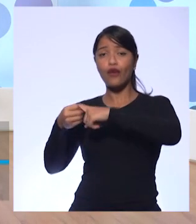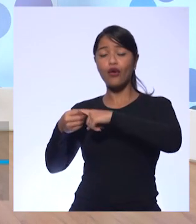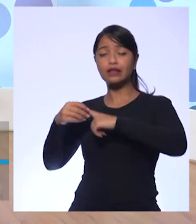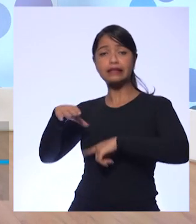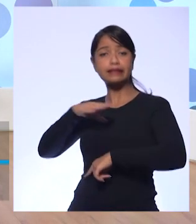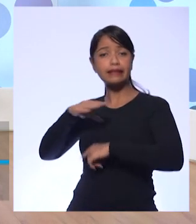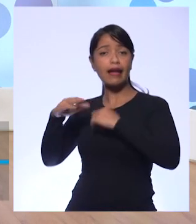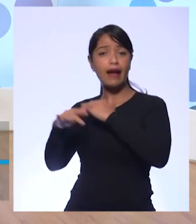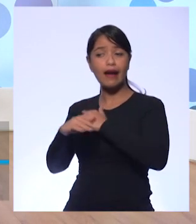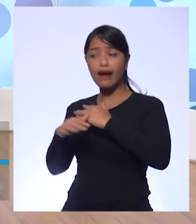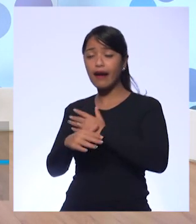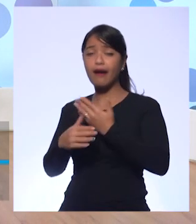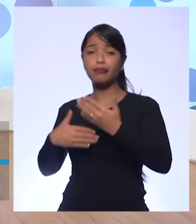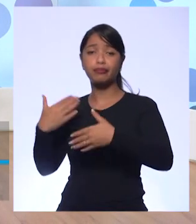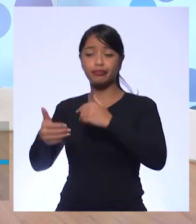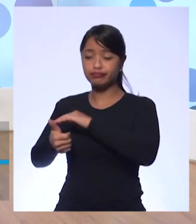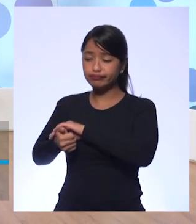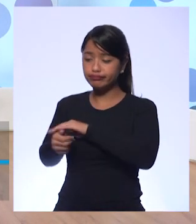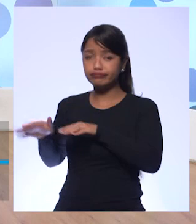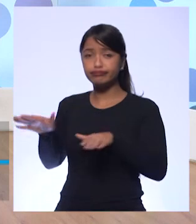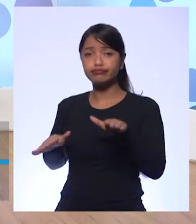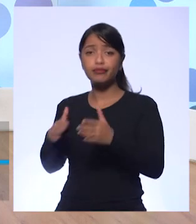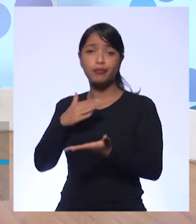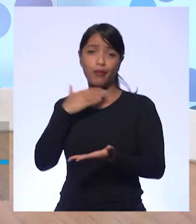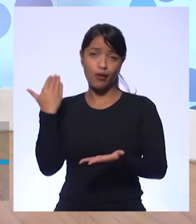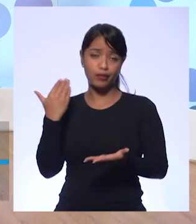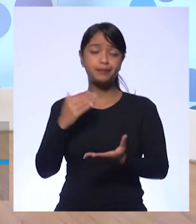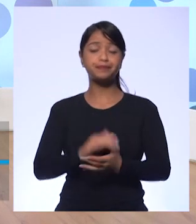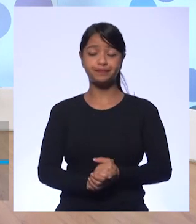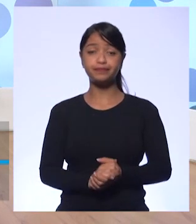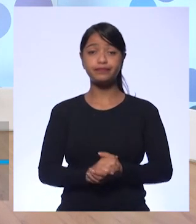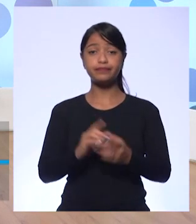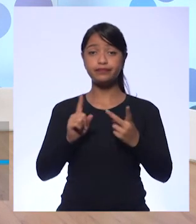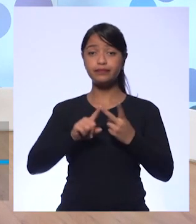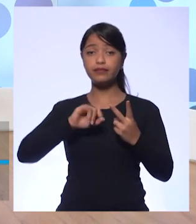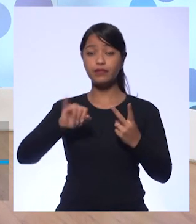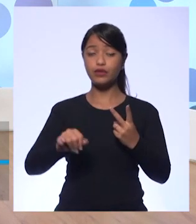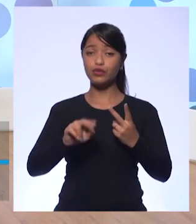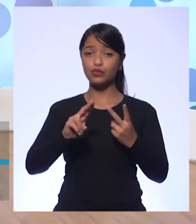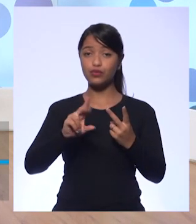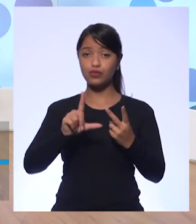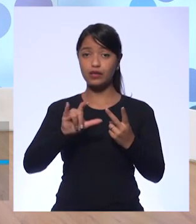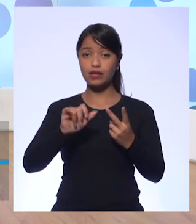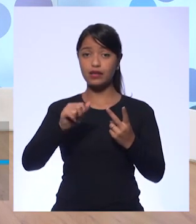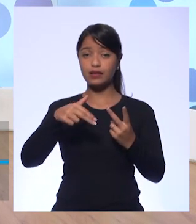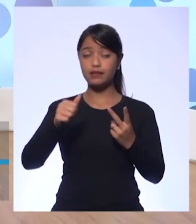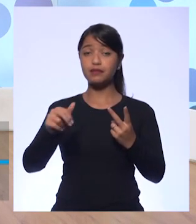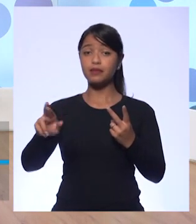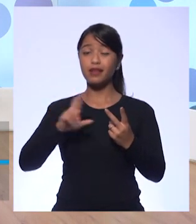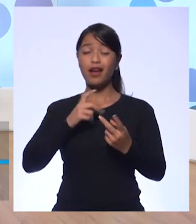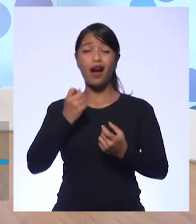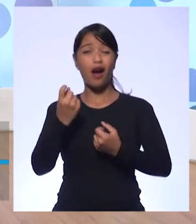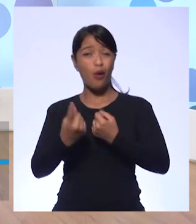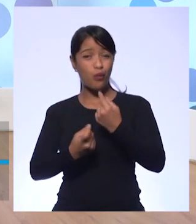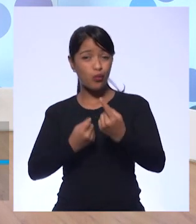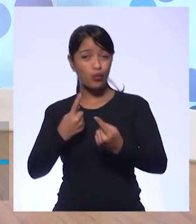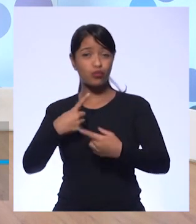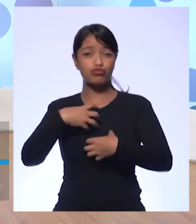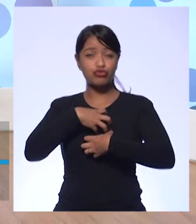Juliana Mota fala assim, que algumas espécies estão quase em extinção. Já tem tartaruga em Já, extinção? já tem, o professor Ele comentou.